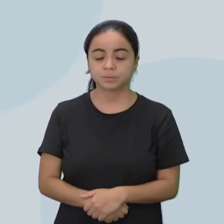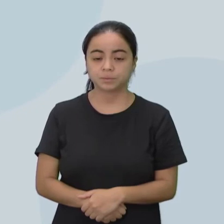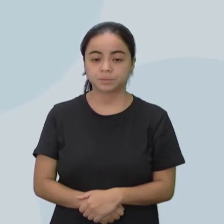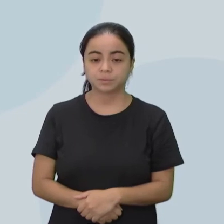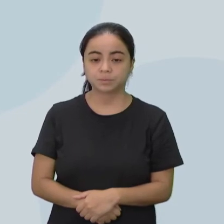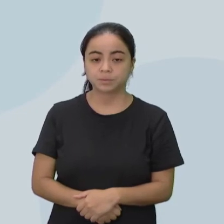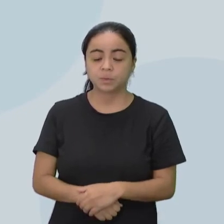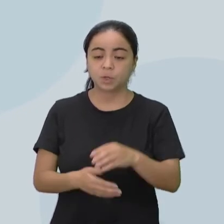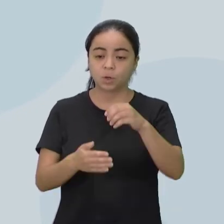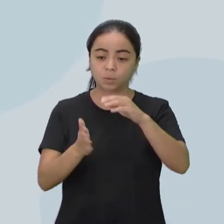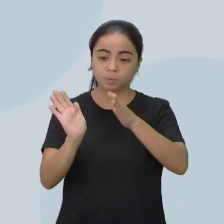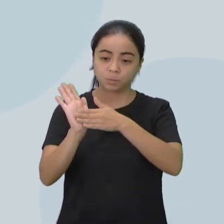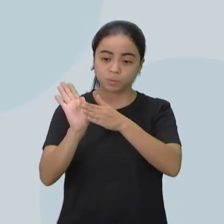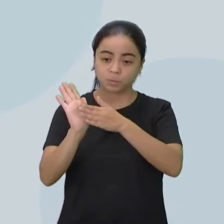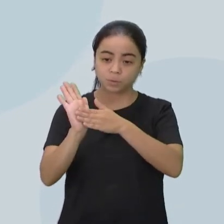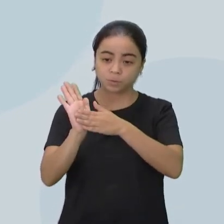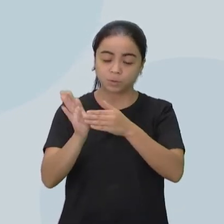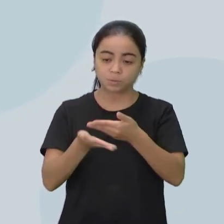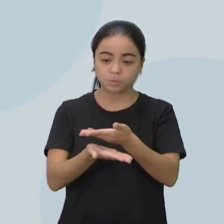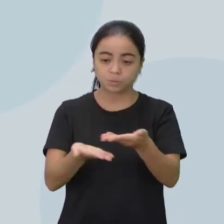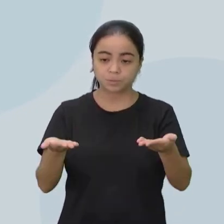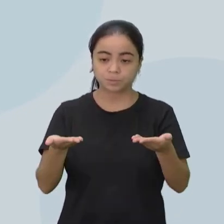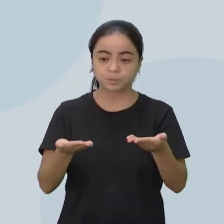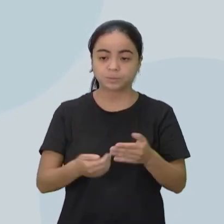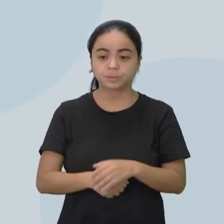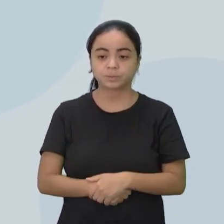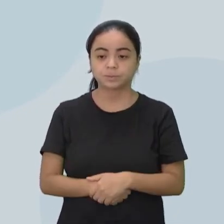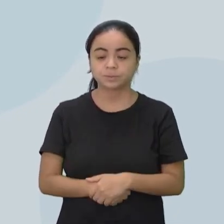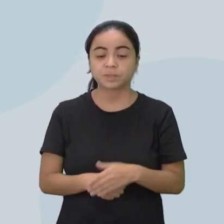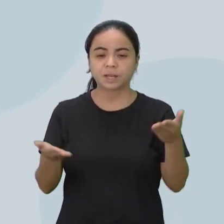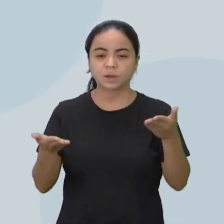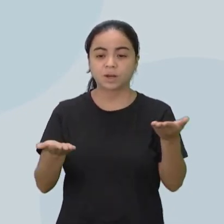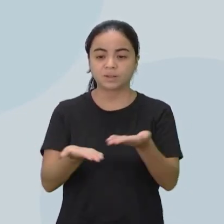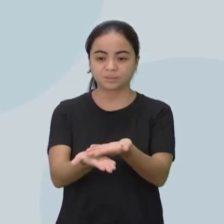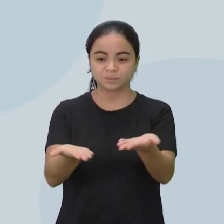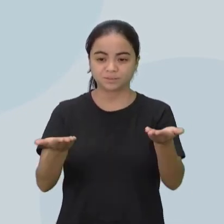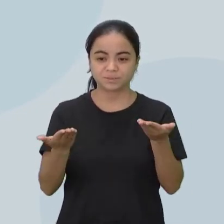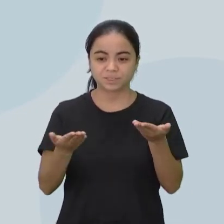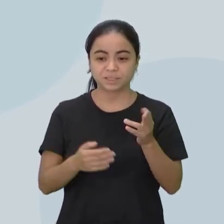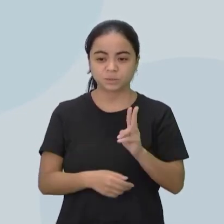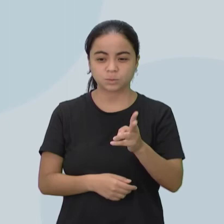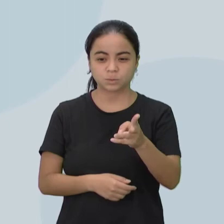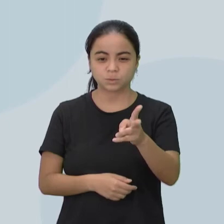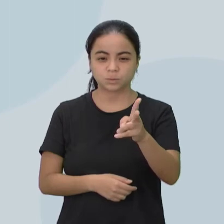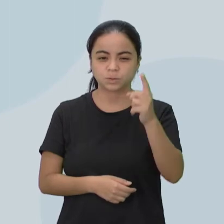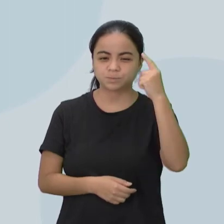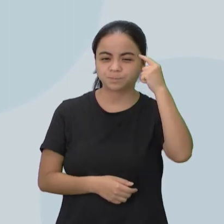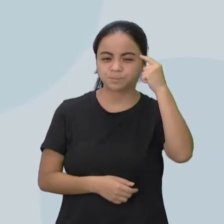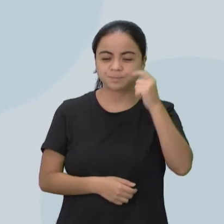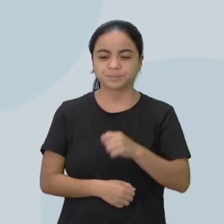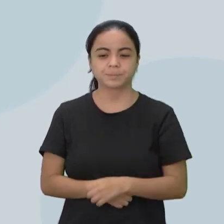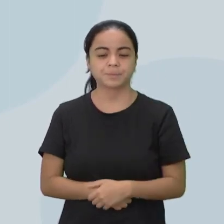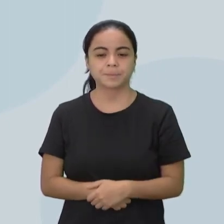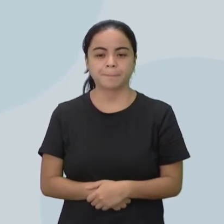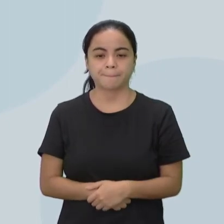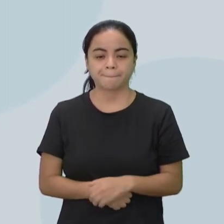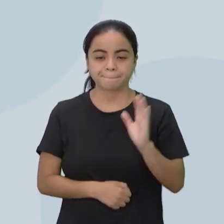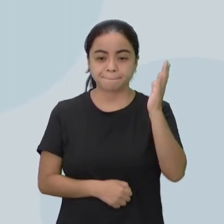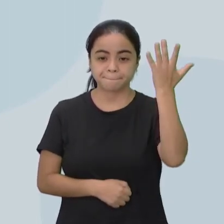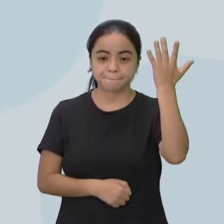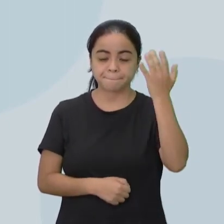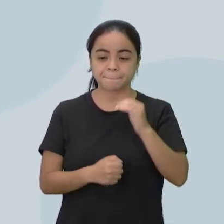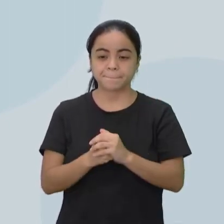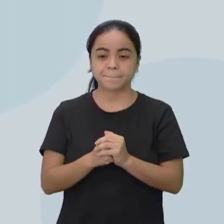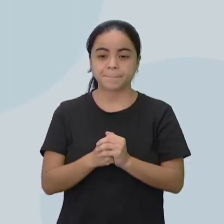deixar uma proposta aqui para vocês, ó. Agora é com vocês, dê continuidade ao pensamento. Olha o que vai acontecer, o que eu vou deixar para